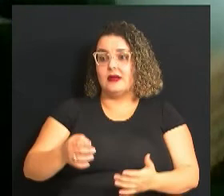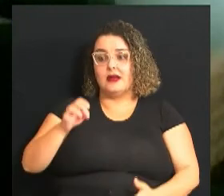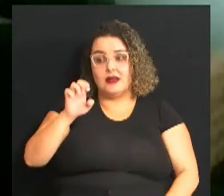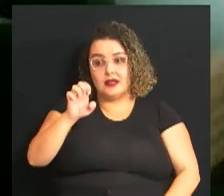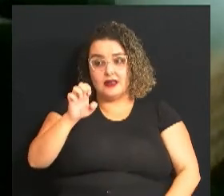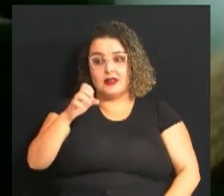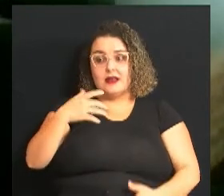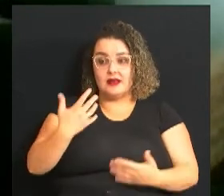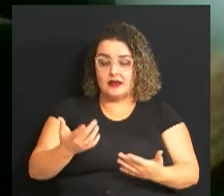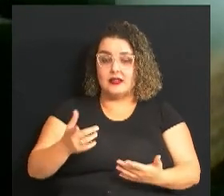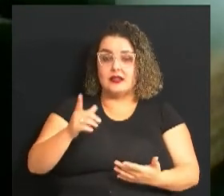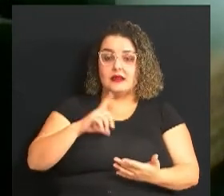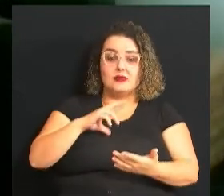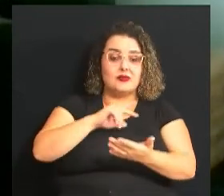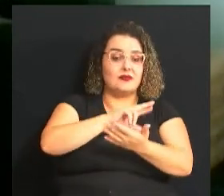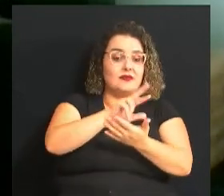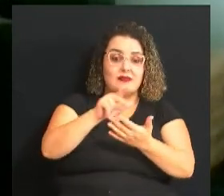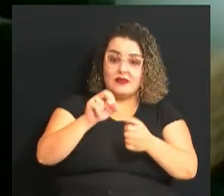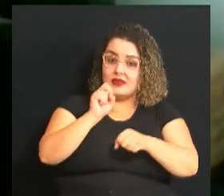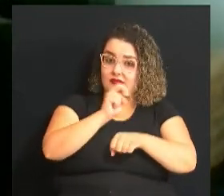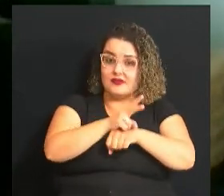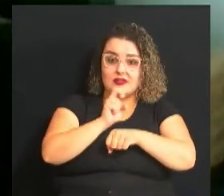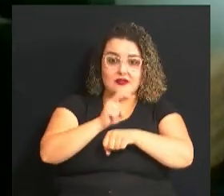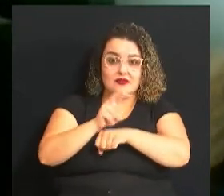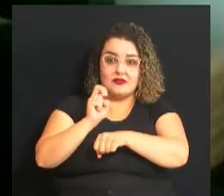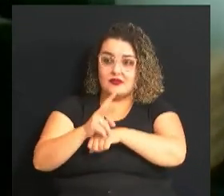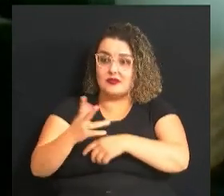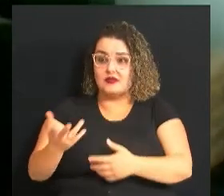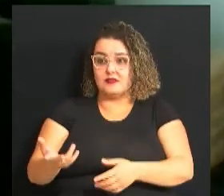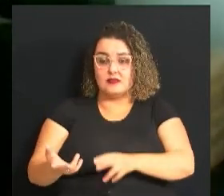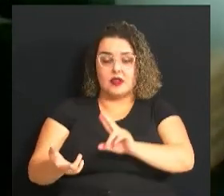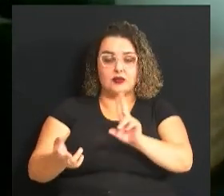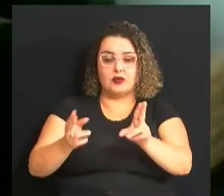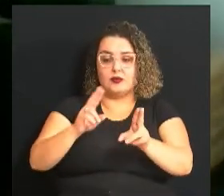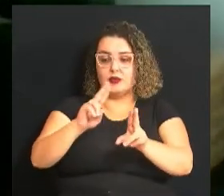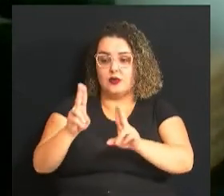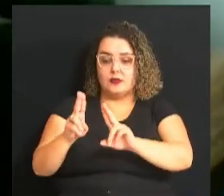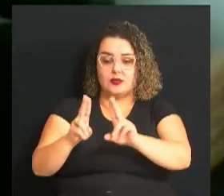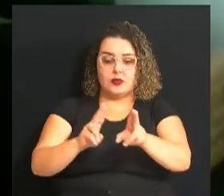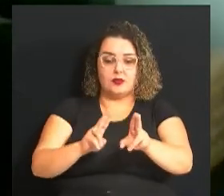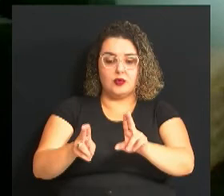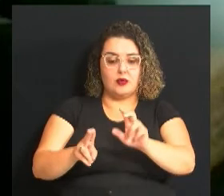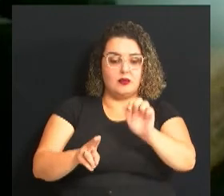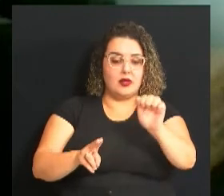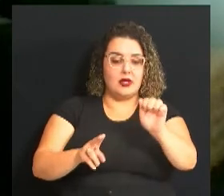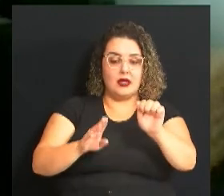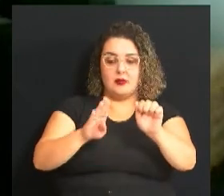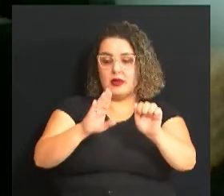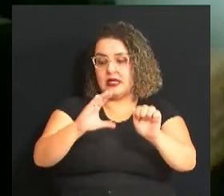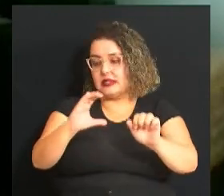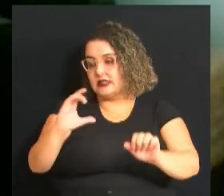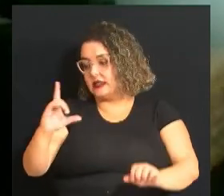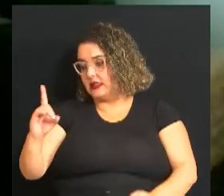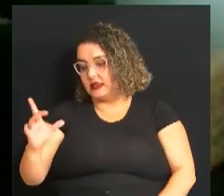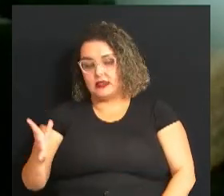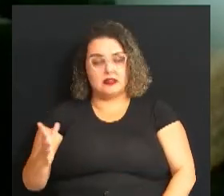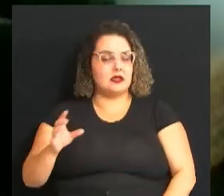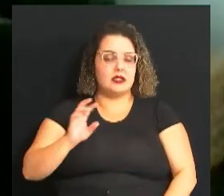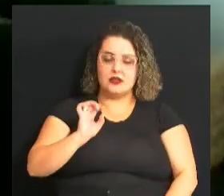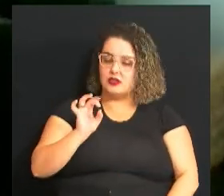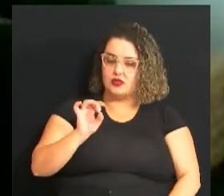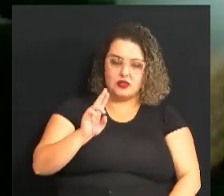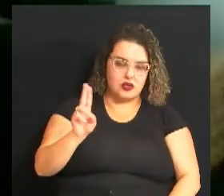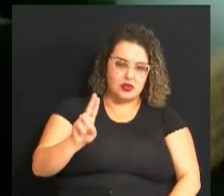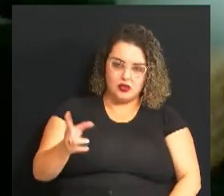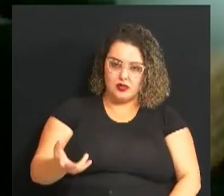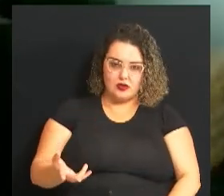Então, nós temos diversos vírus, eles ganharam esses nomes, né? Então, é só nomenclatura, é o nome